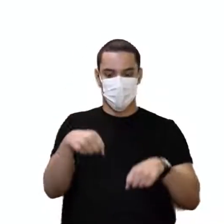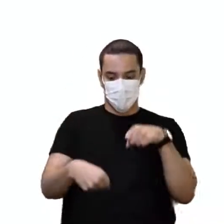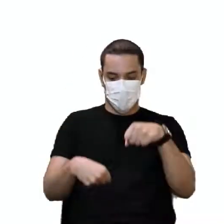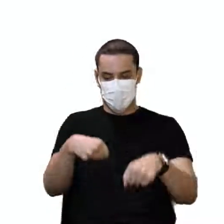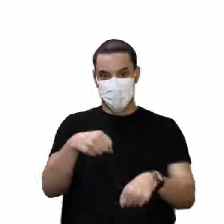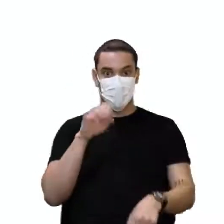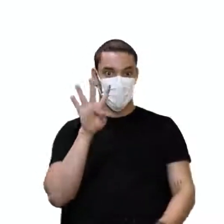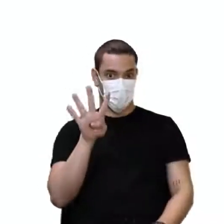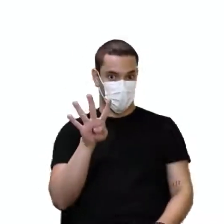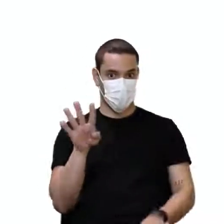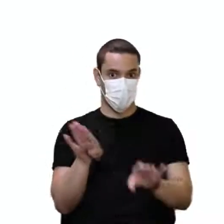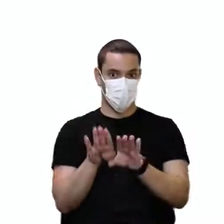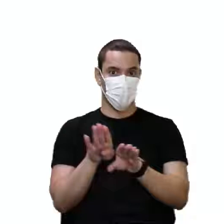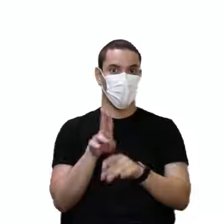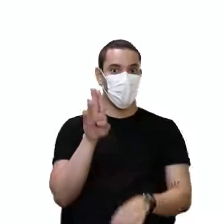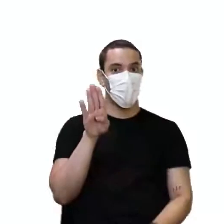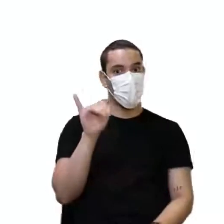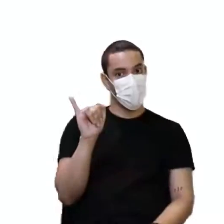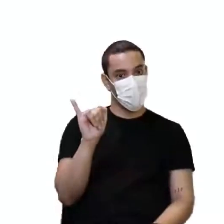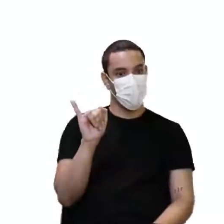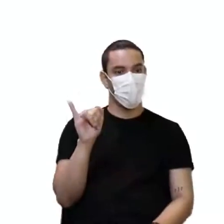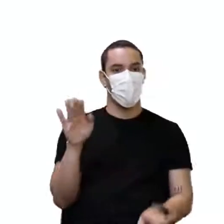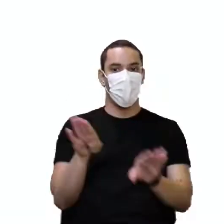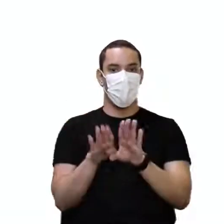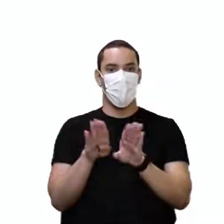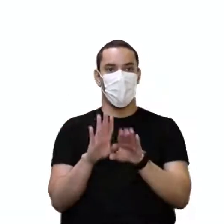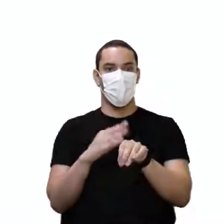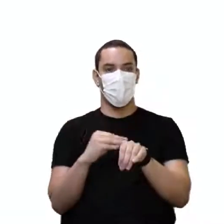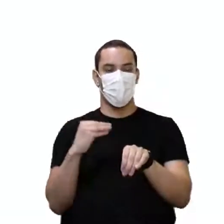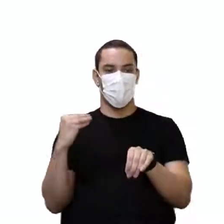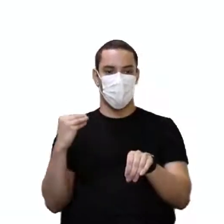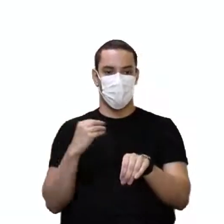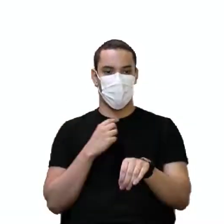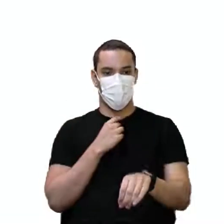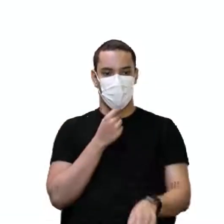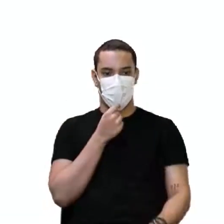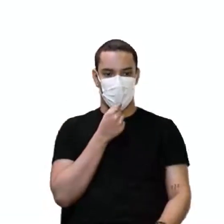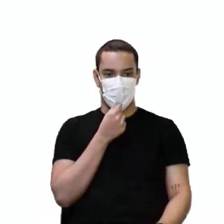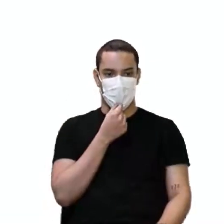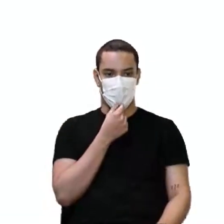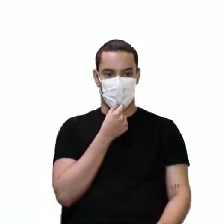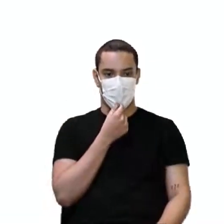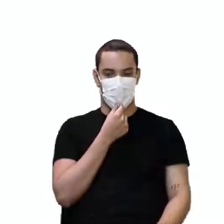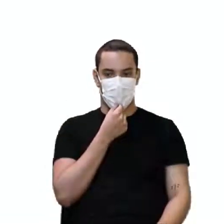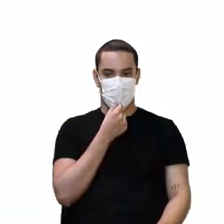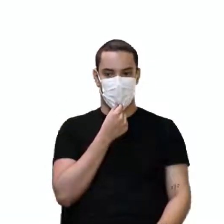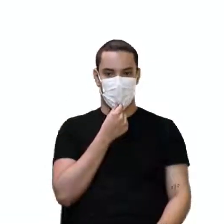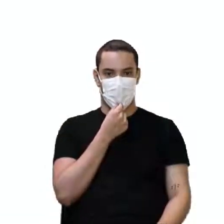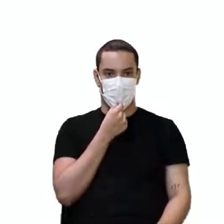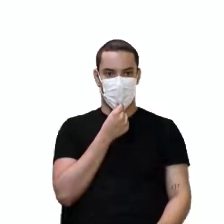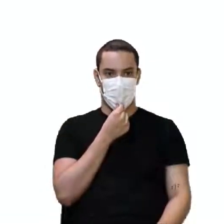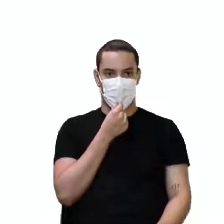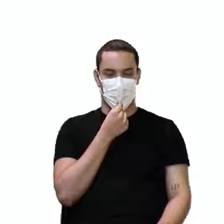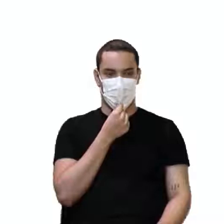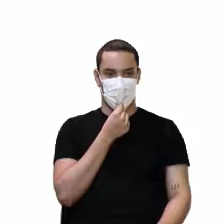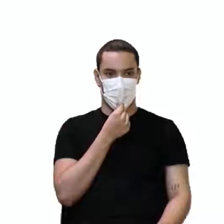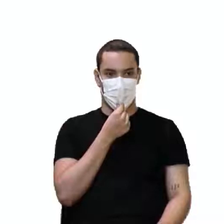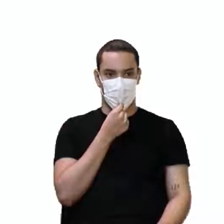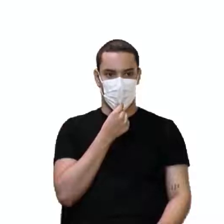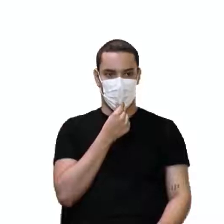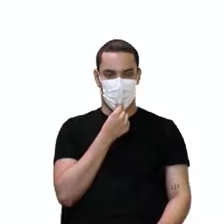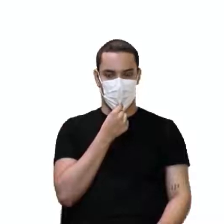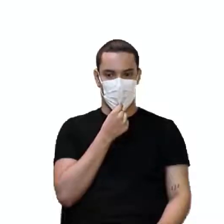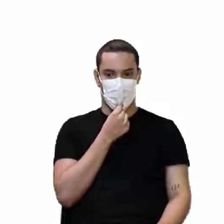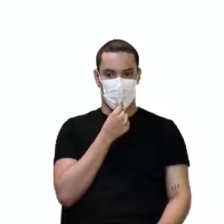e bípede, a cauda dos primatas, né? Nós temos como a cauda do primata, mas vamos falar aqui da imagem do cavalinho. Então, você